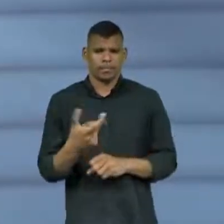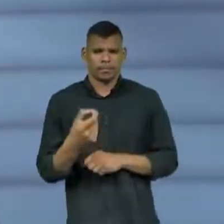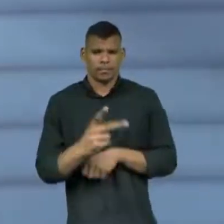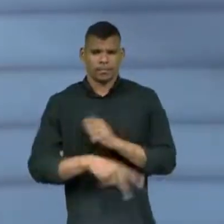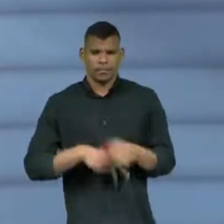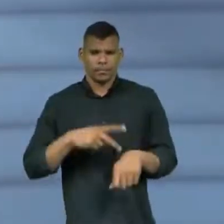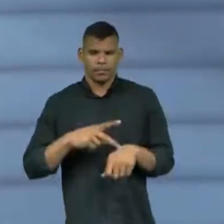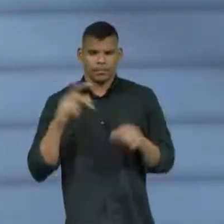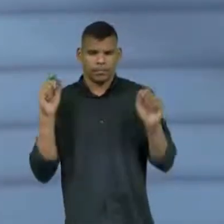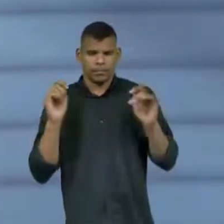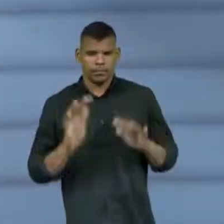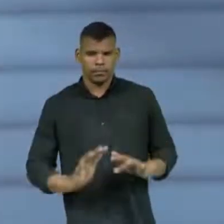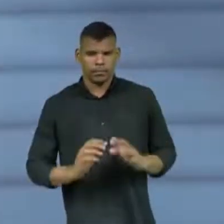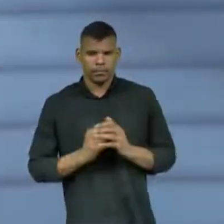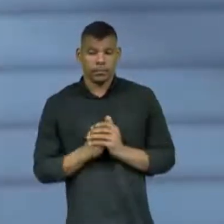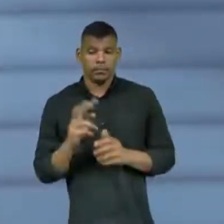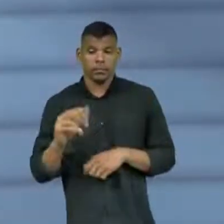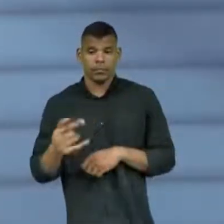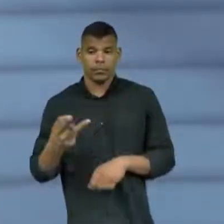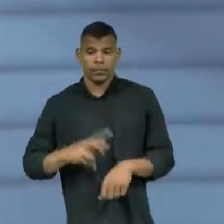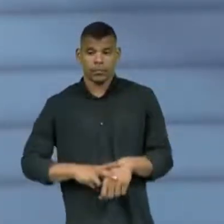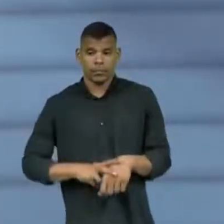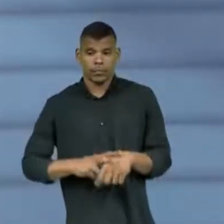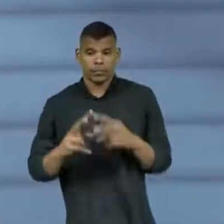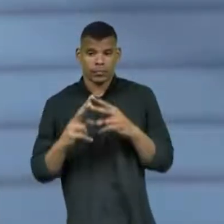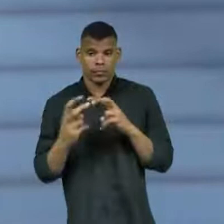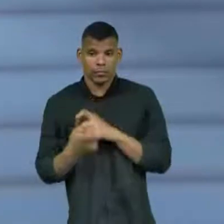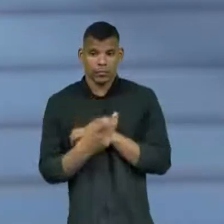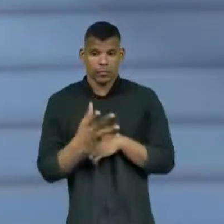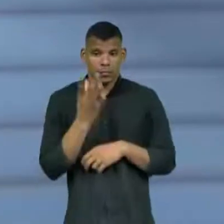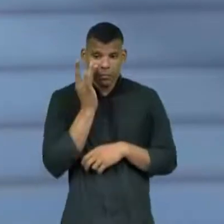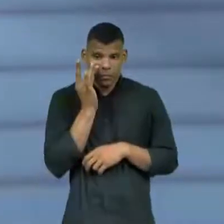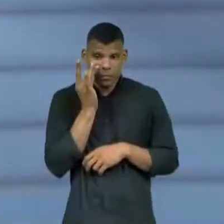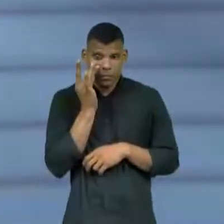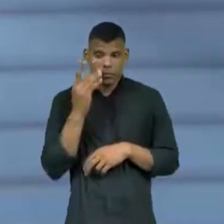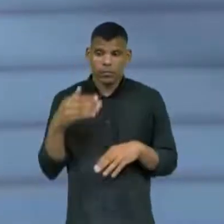ser híbrido, online e presencial. Tá. Vamos ter